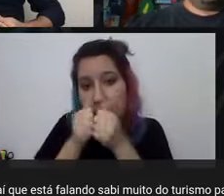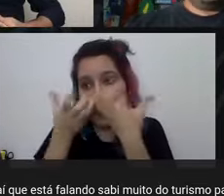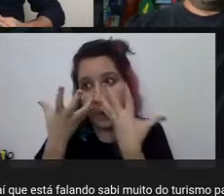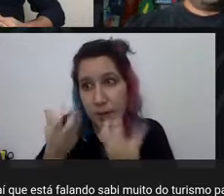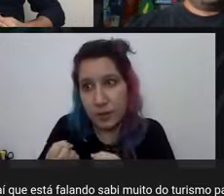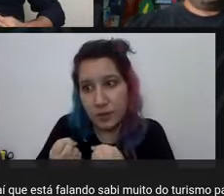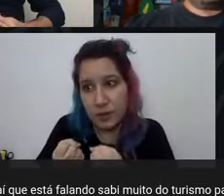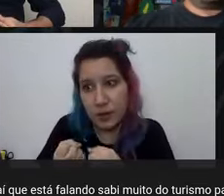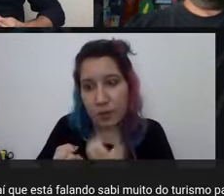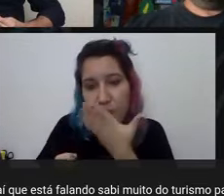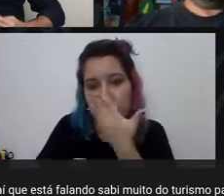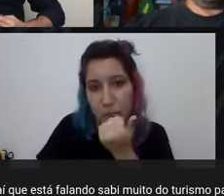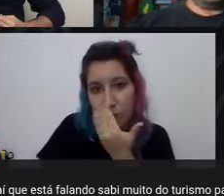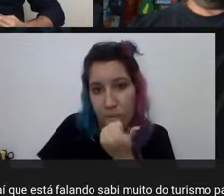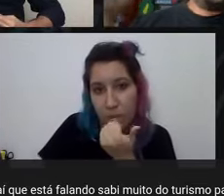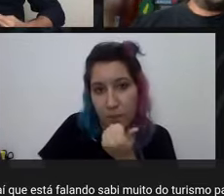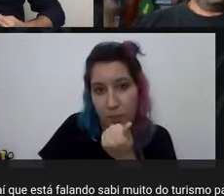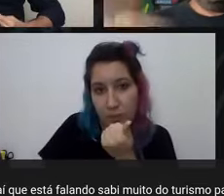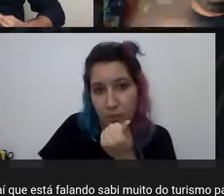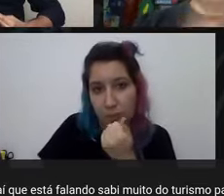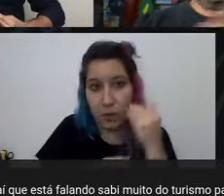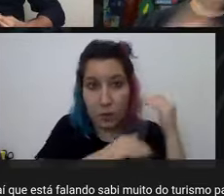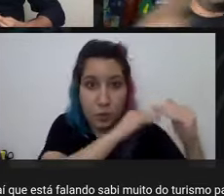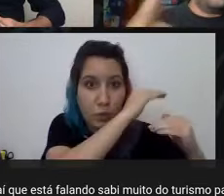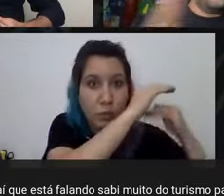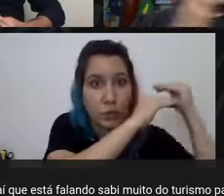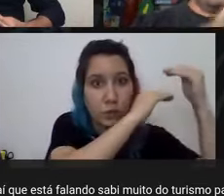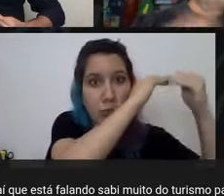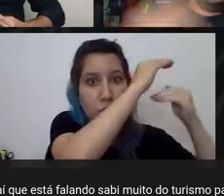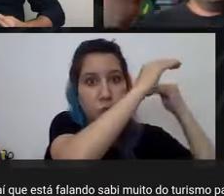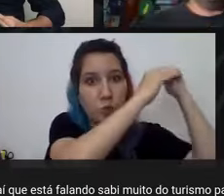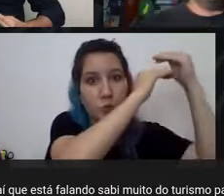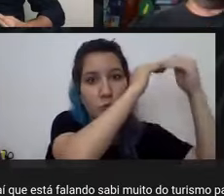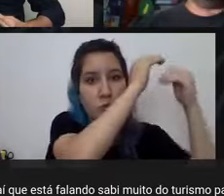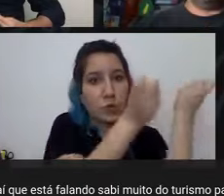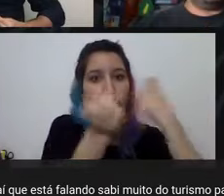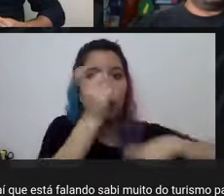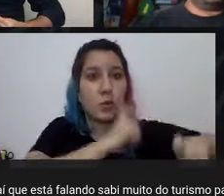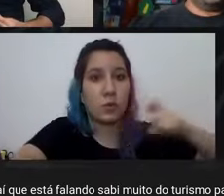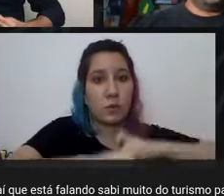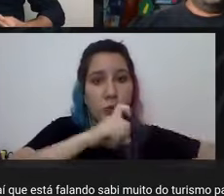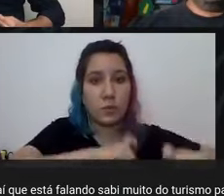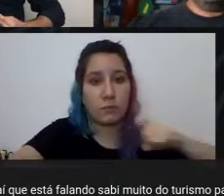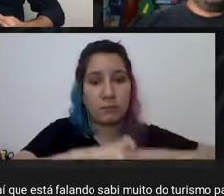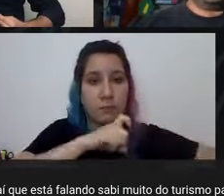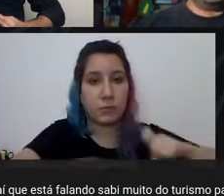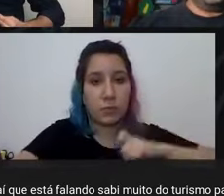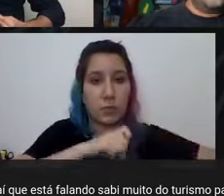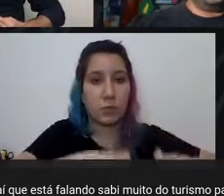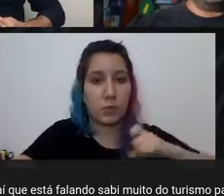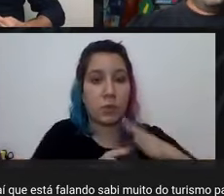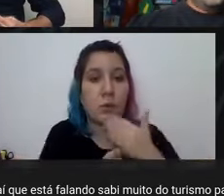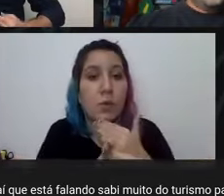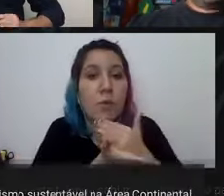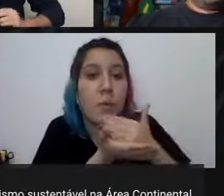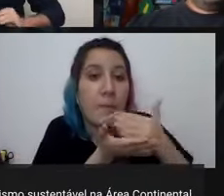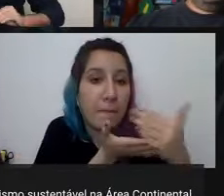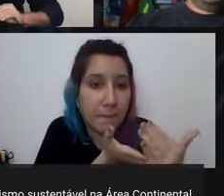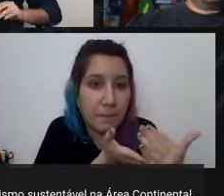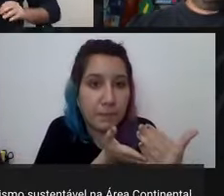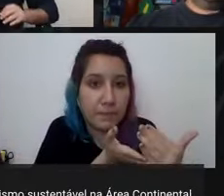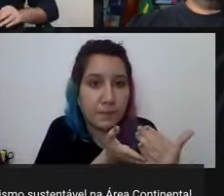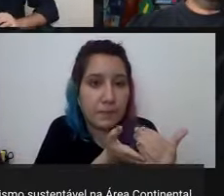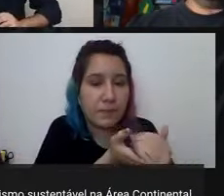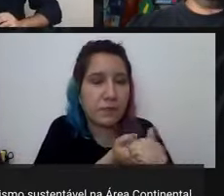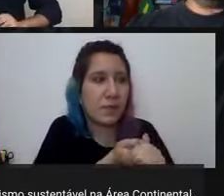que o turismo é uma grande engrenagem de economia circular. Então, no momento as pessoas circulando pela cidade, a